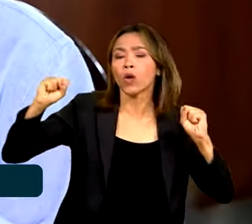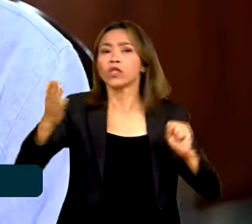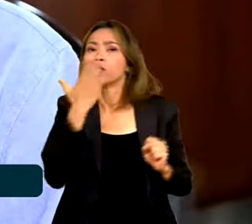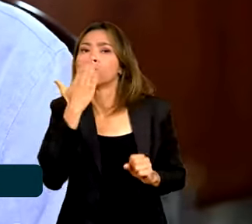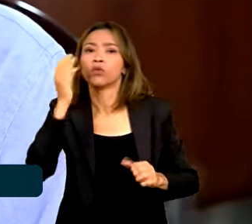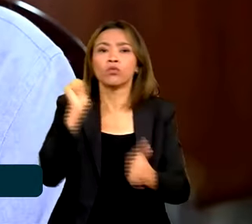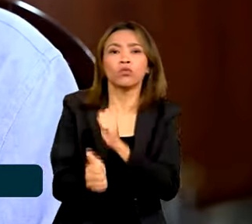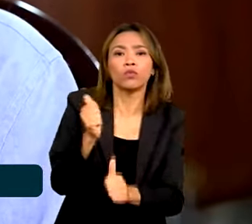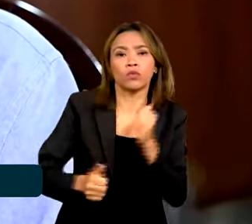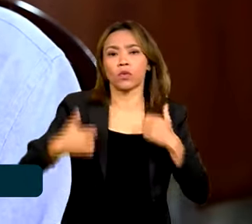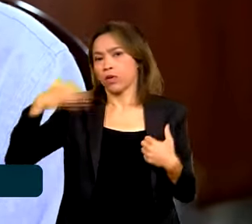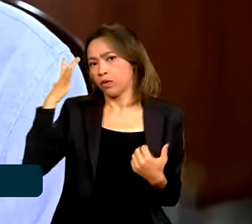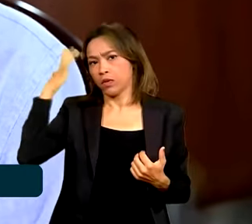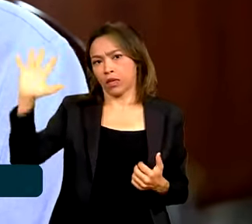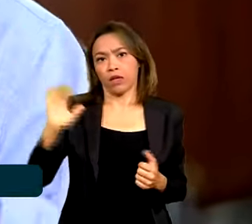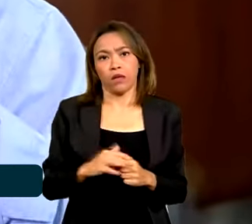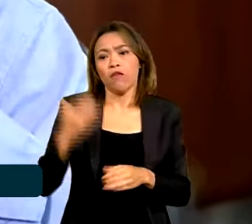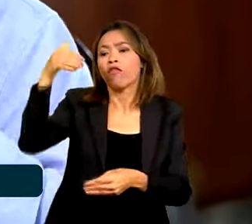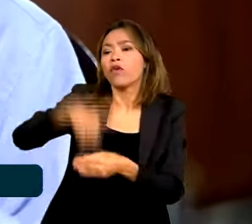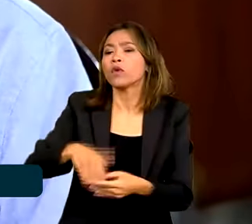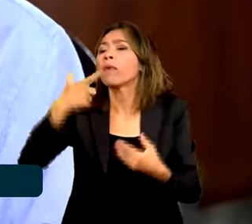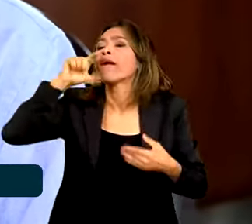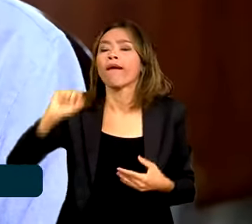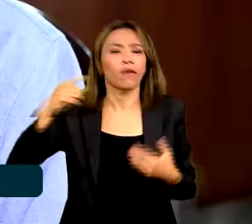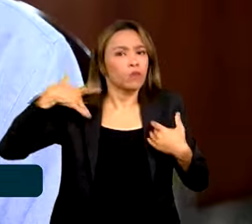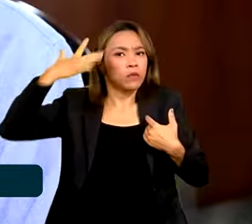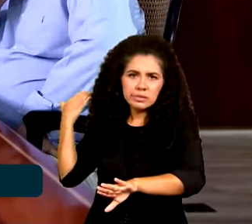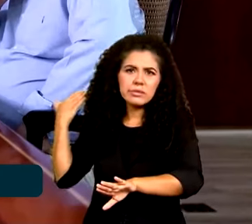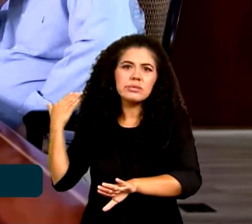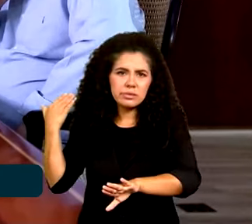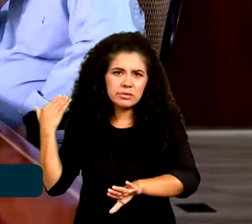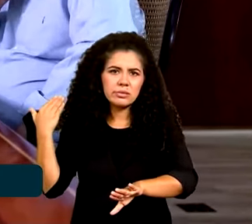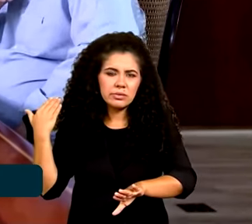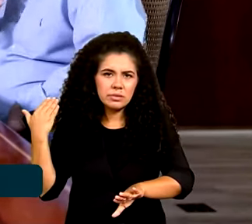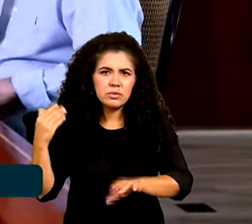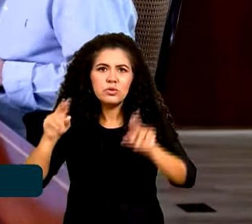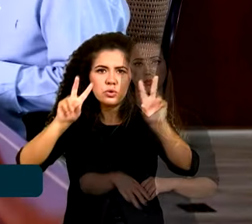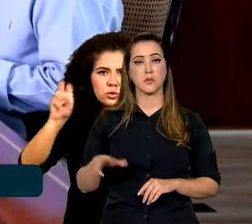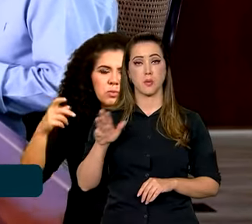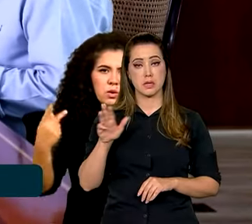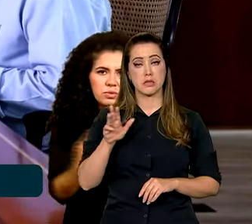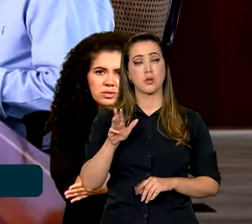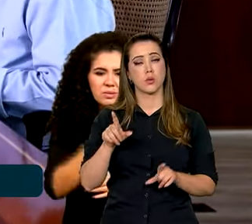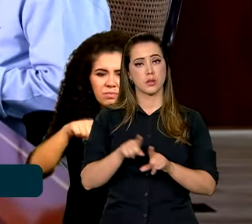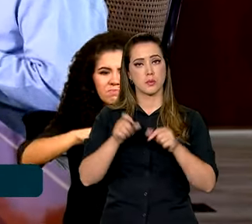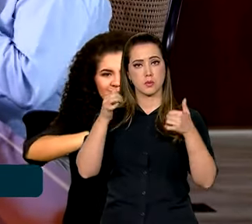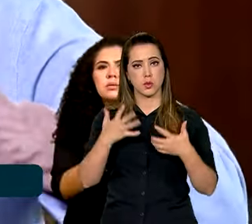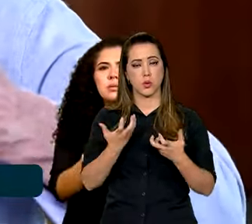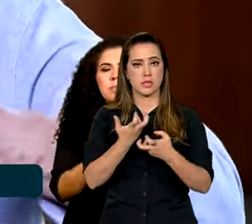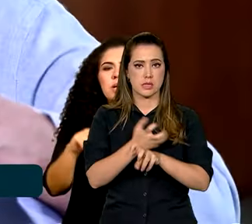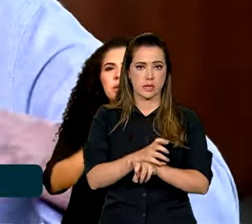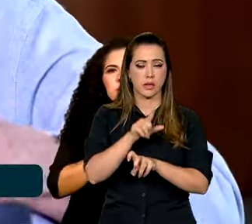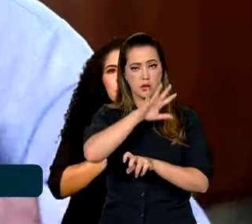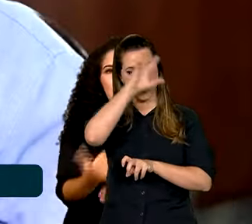para quem as pessoas votaram eu quero saber que são brasileiros e brasileiras Lula também comentou sobre a seca na Amazônia